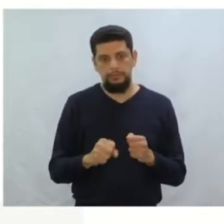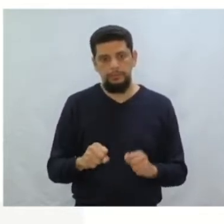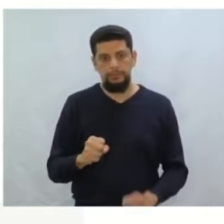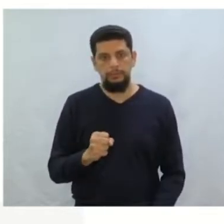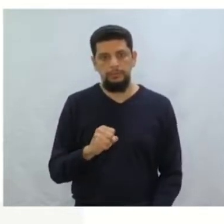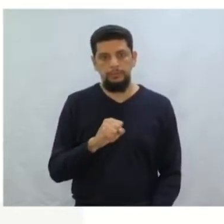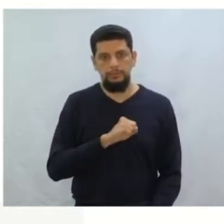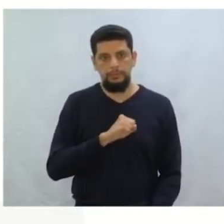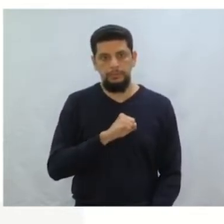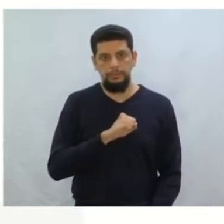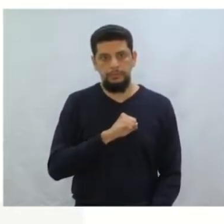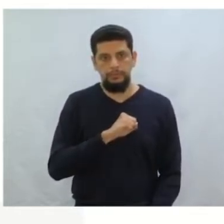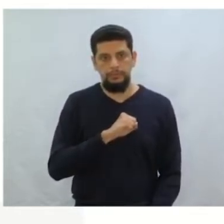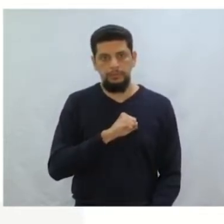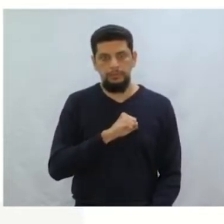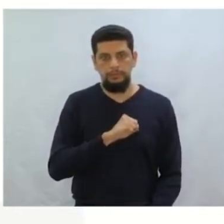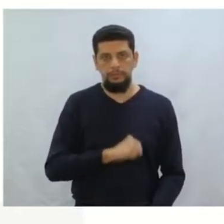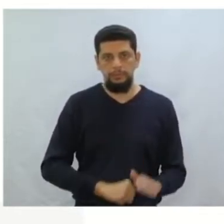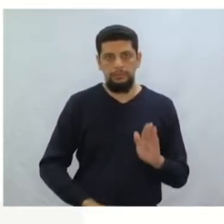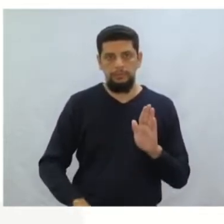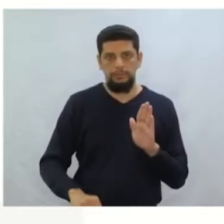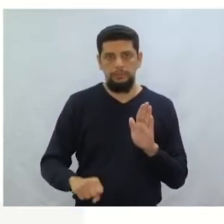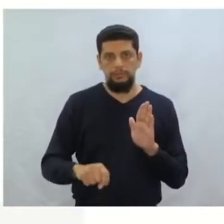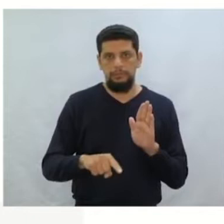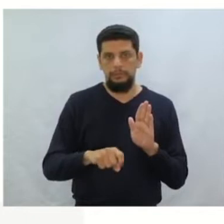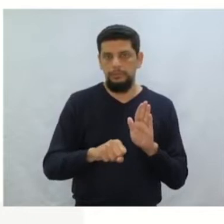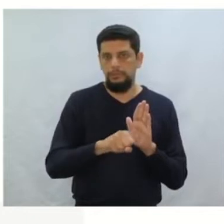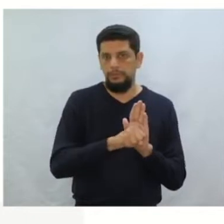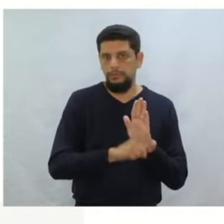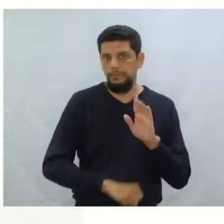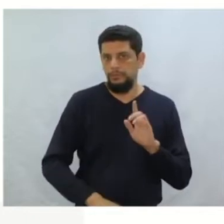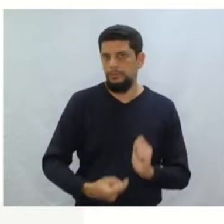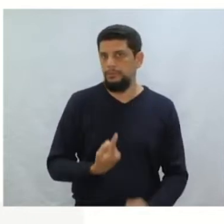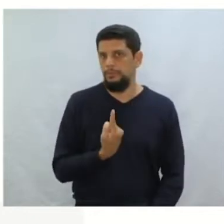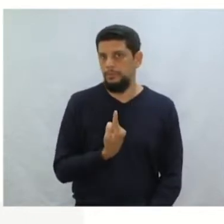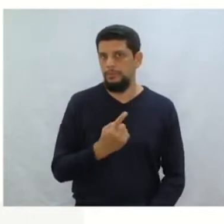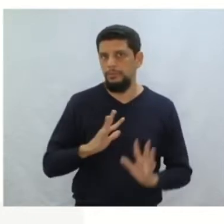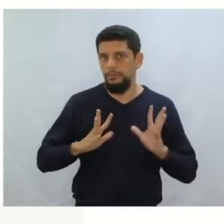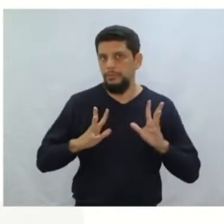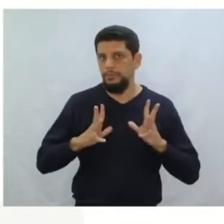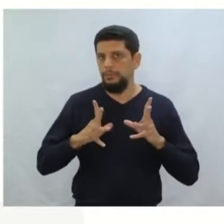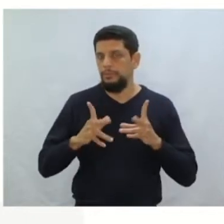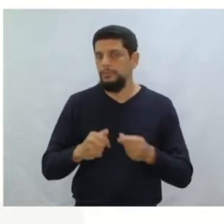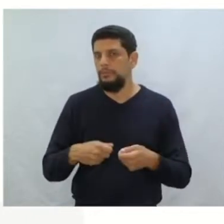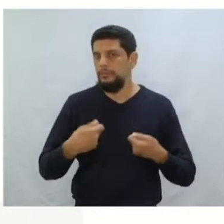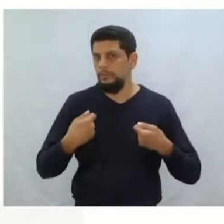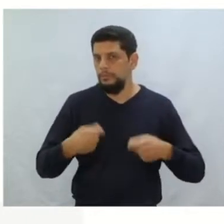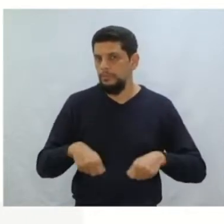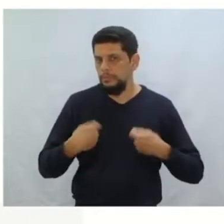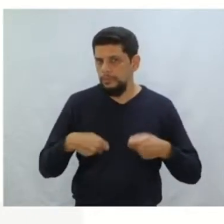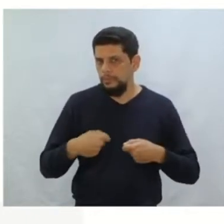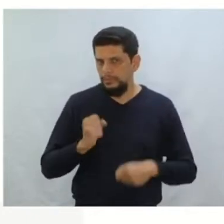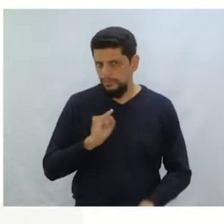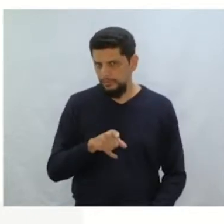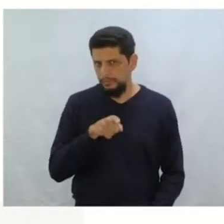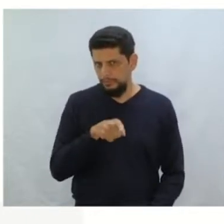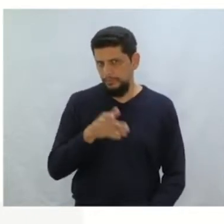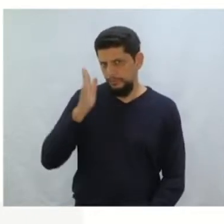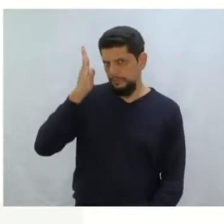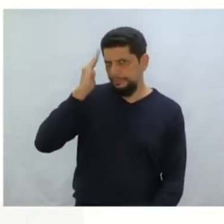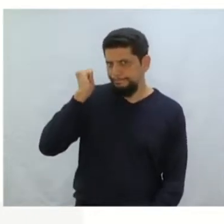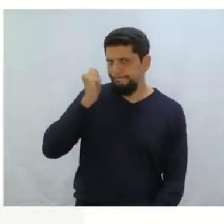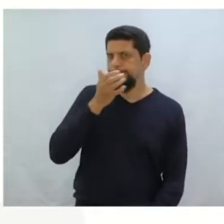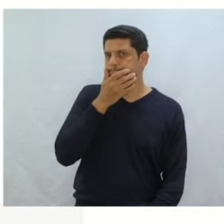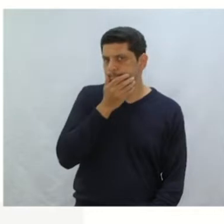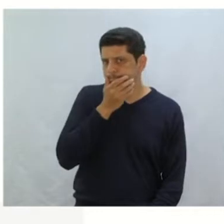vamos representar aqui com o número 1. Então, quantos quilos ao todo ela vai precisar?